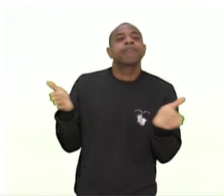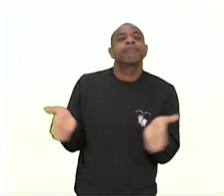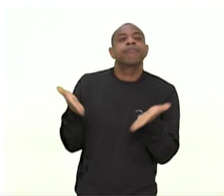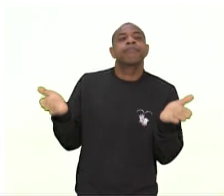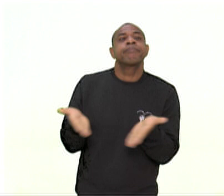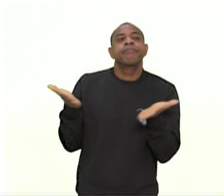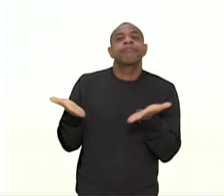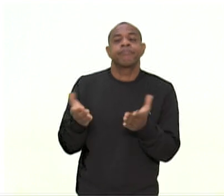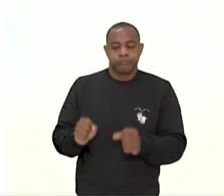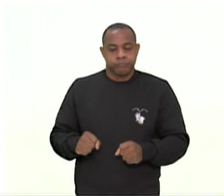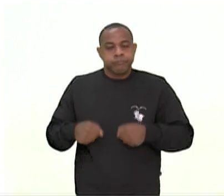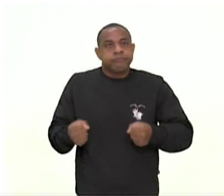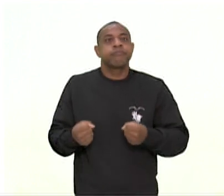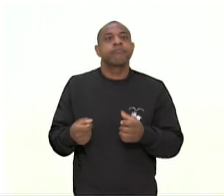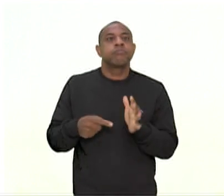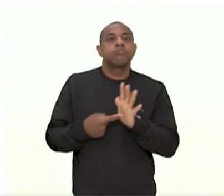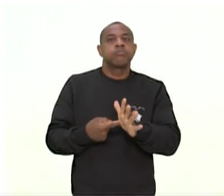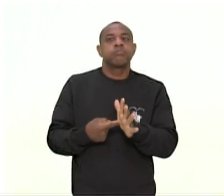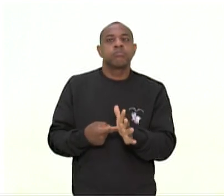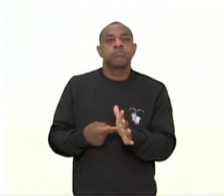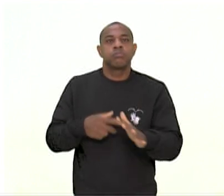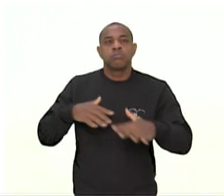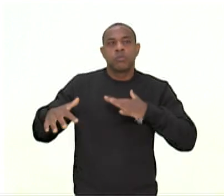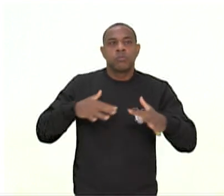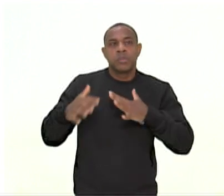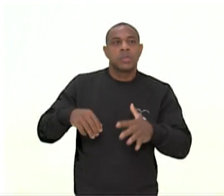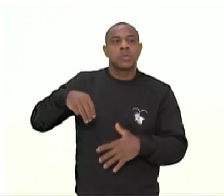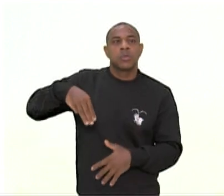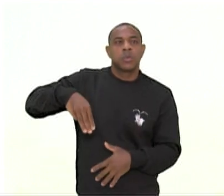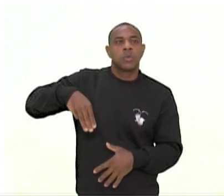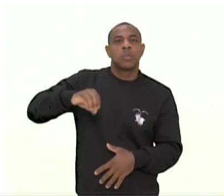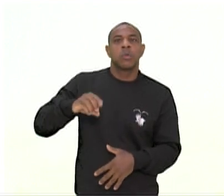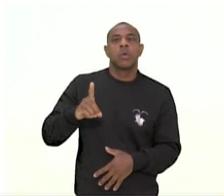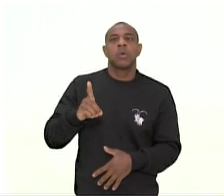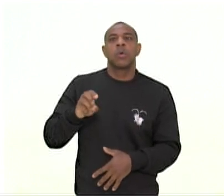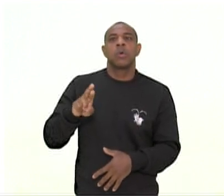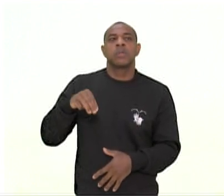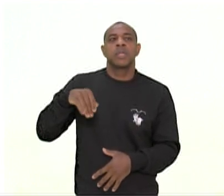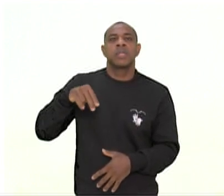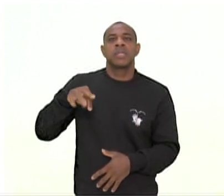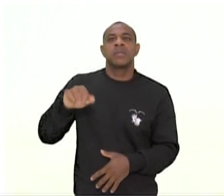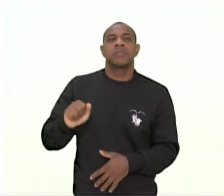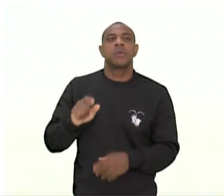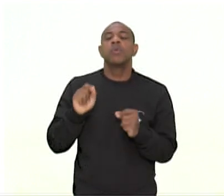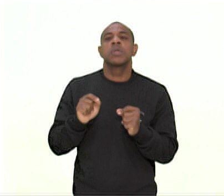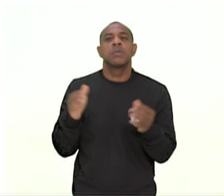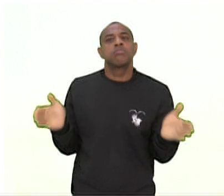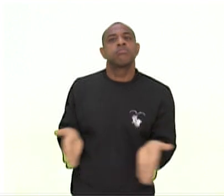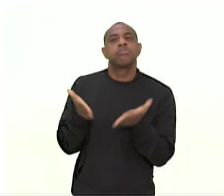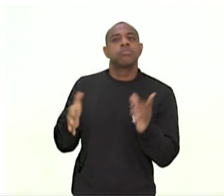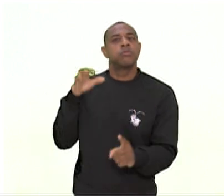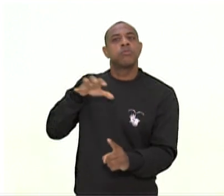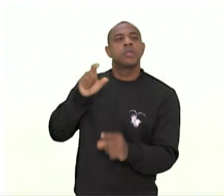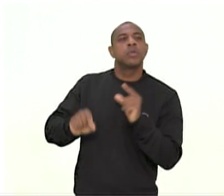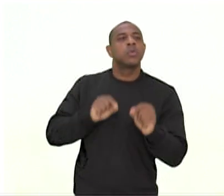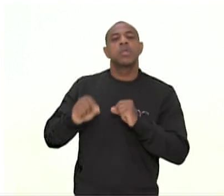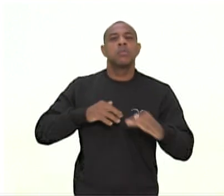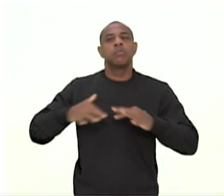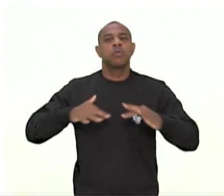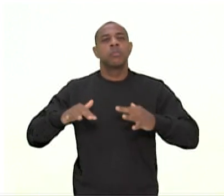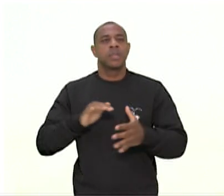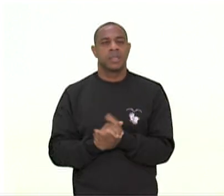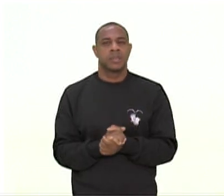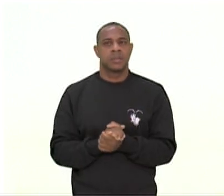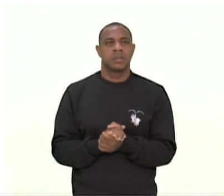que impulsionou o movimento modernista? E aí, você sabe? O que motivou o surgimento desse movimento, dessa